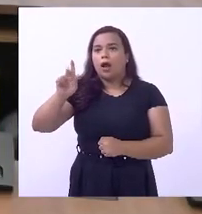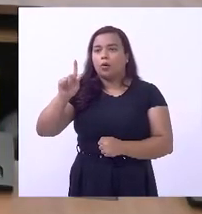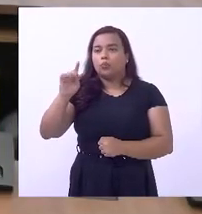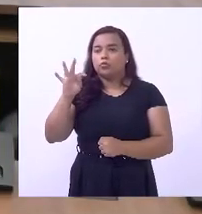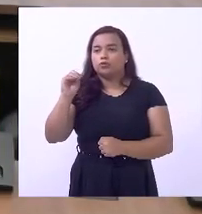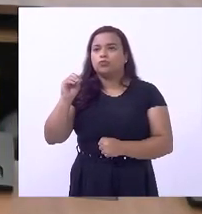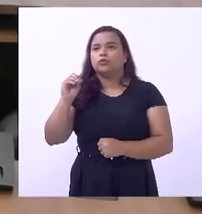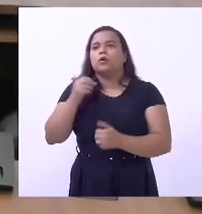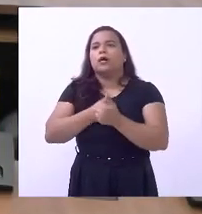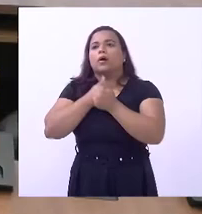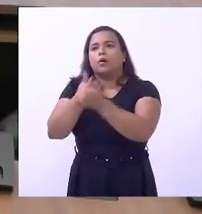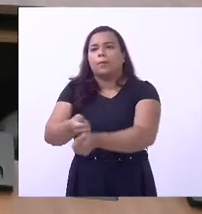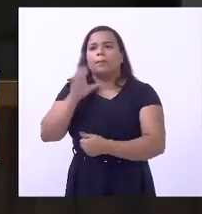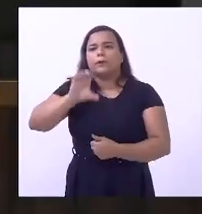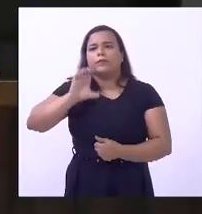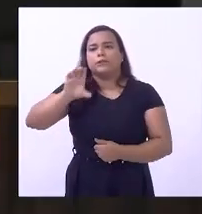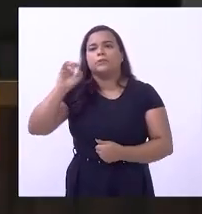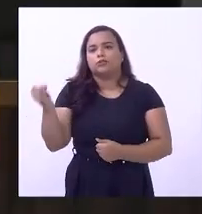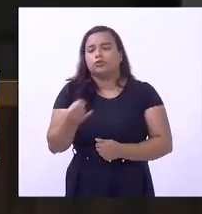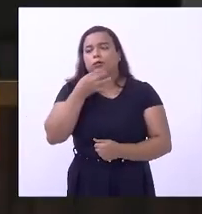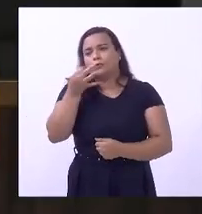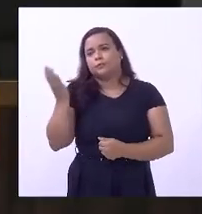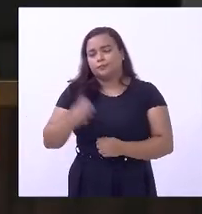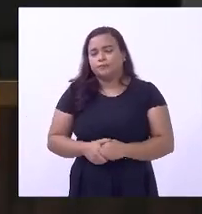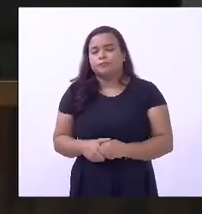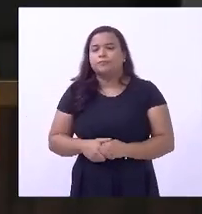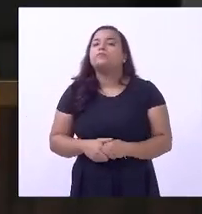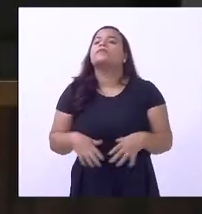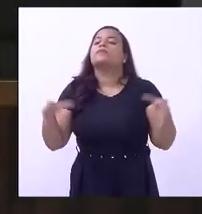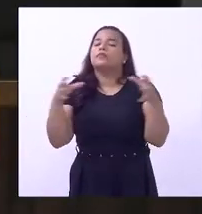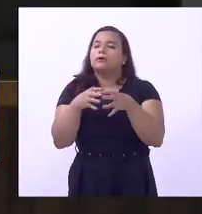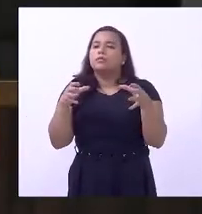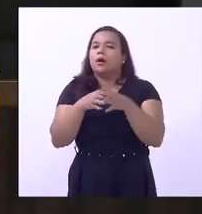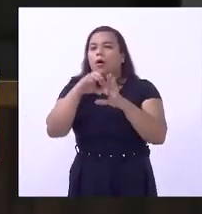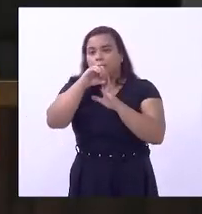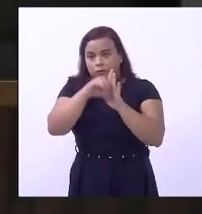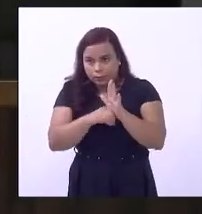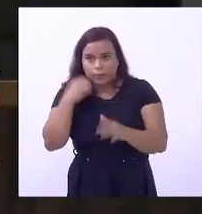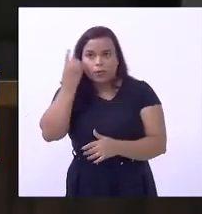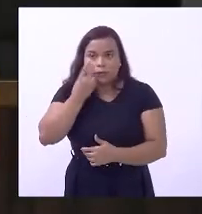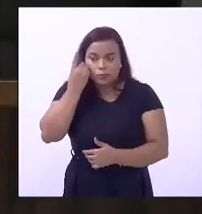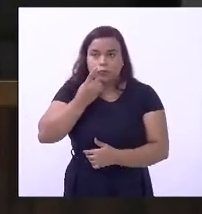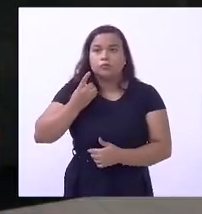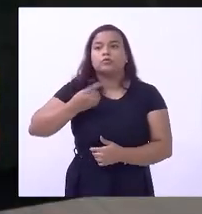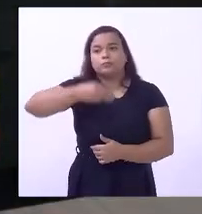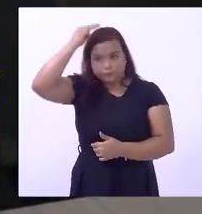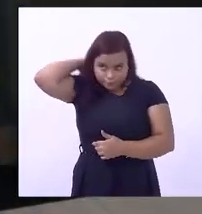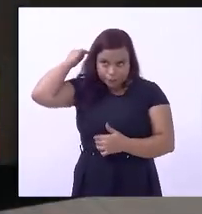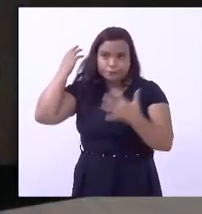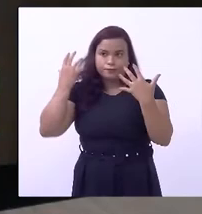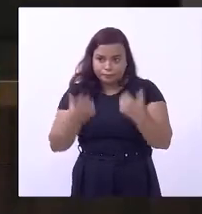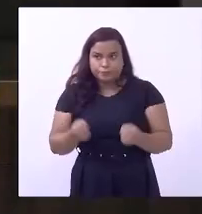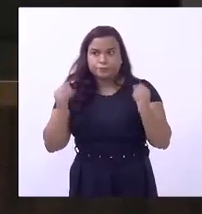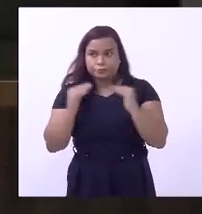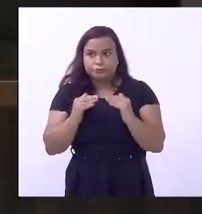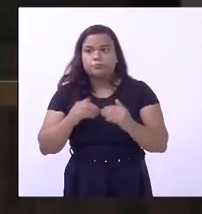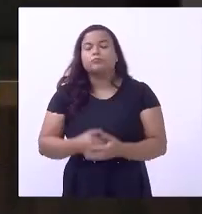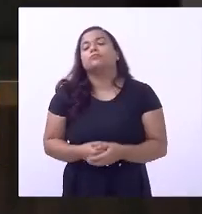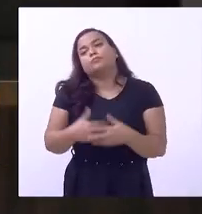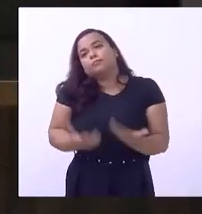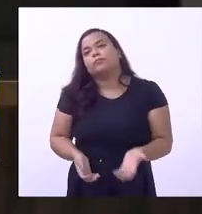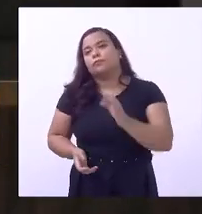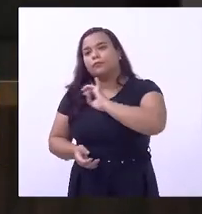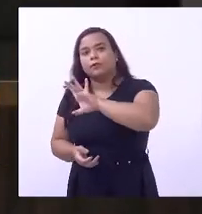Acompanha a CCJ, presidente. Pela Comissão de Orçamento, deputado Márcio Pacheco. Favorável. Os pareceres